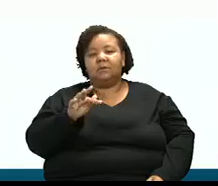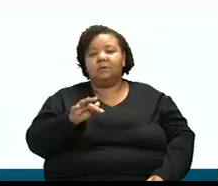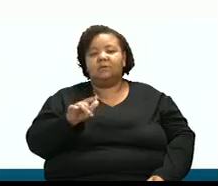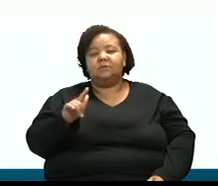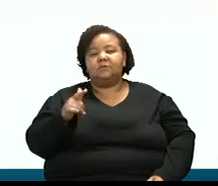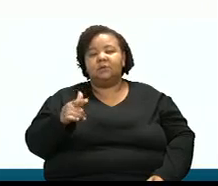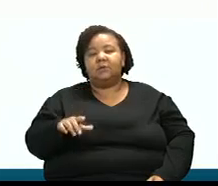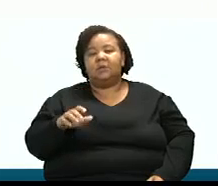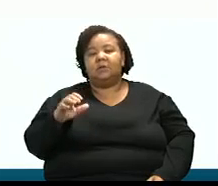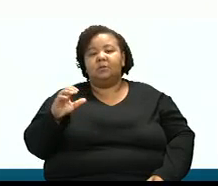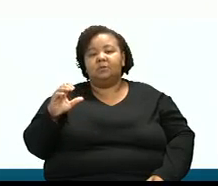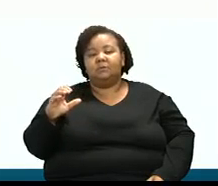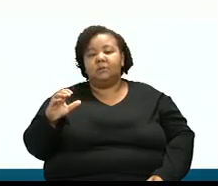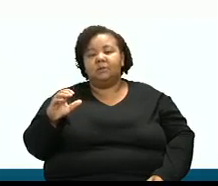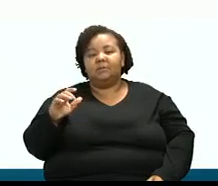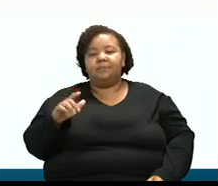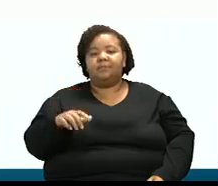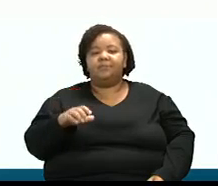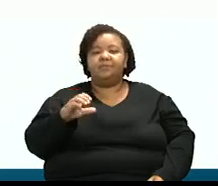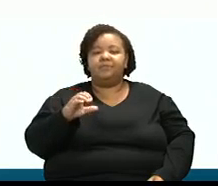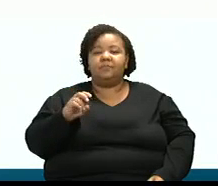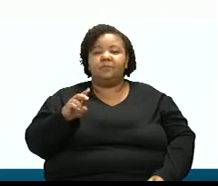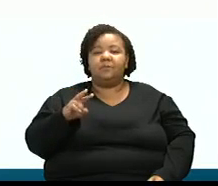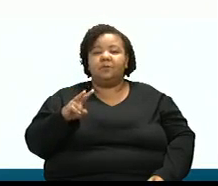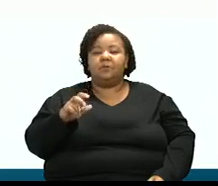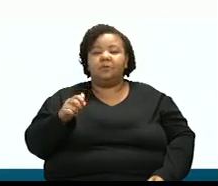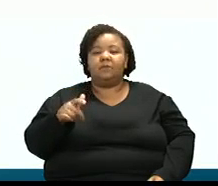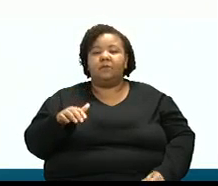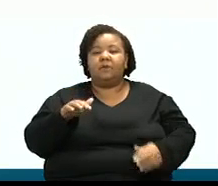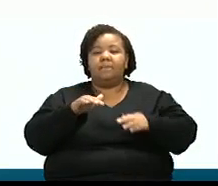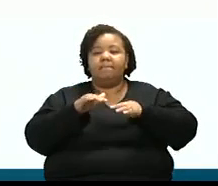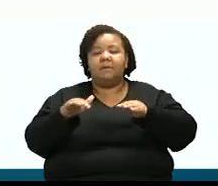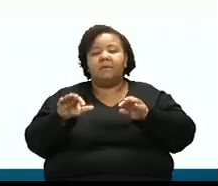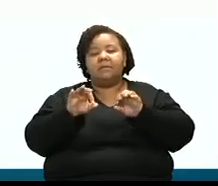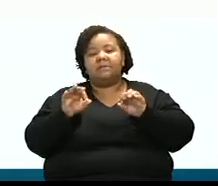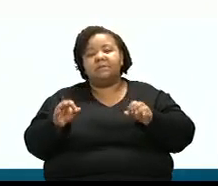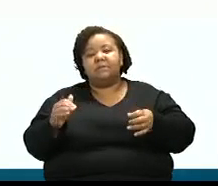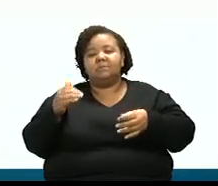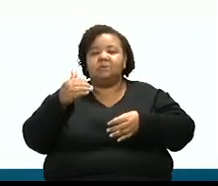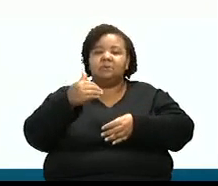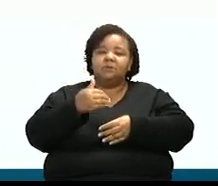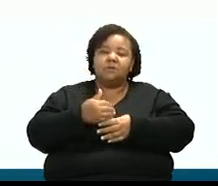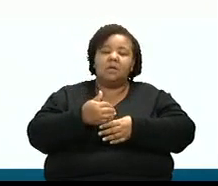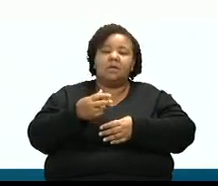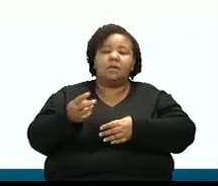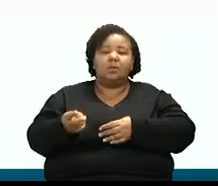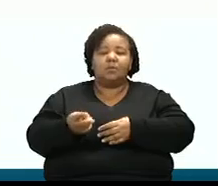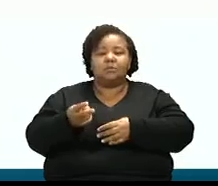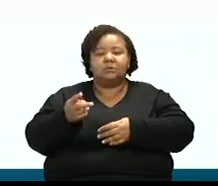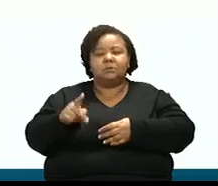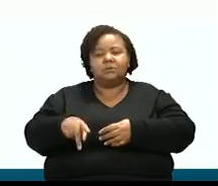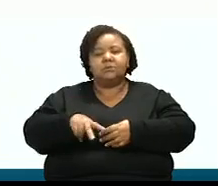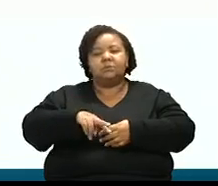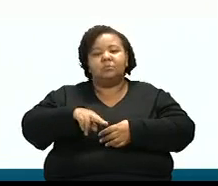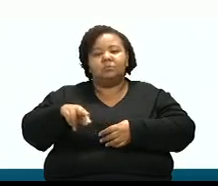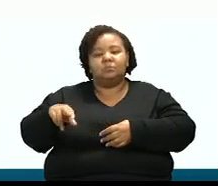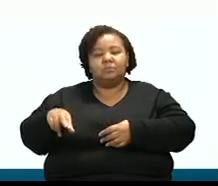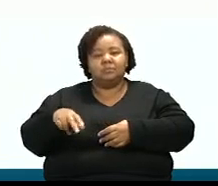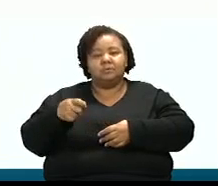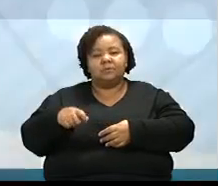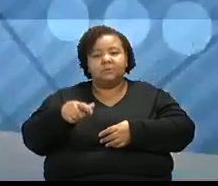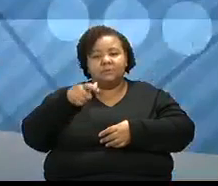C. A curva C é uma curva plana, simples, fechada, contínua, e são várias hipóteses que devem